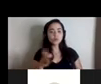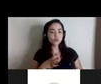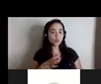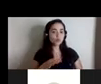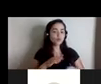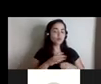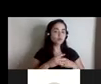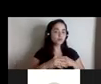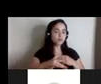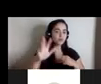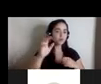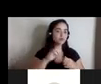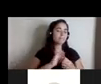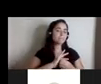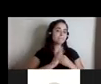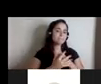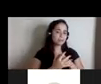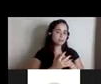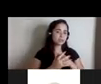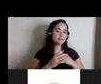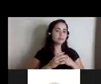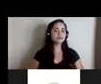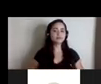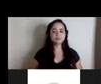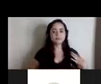pandemia ou pós-pandemia?